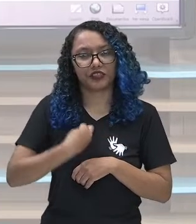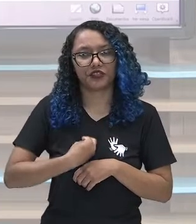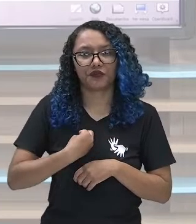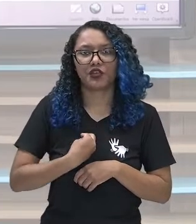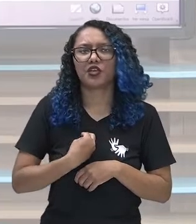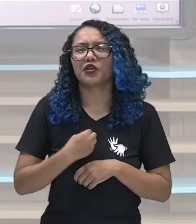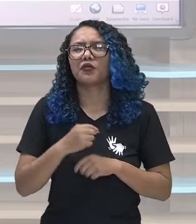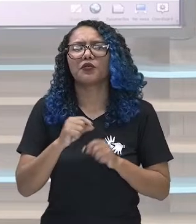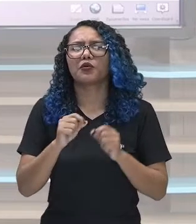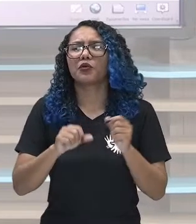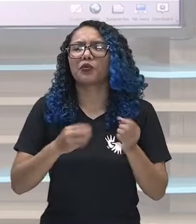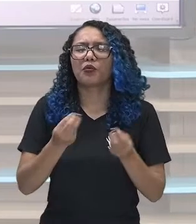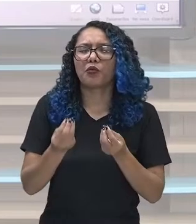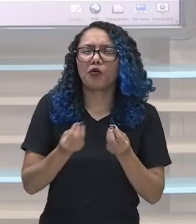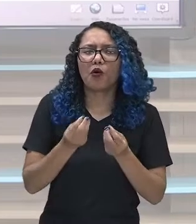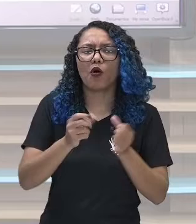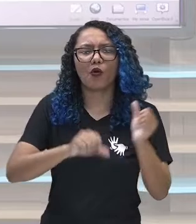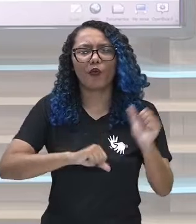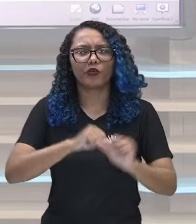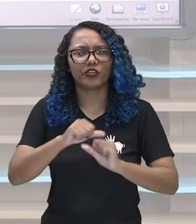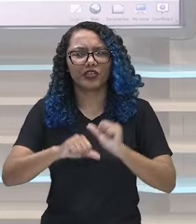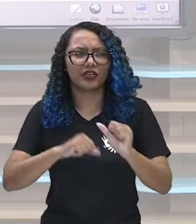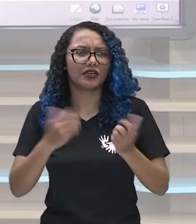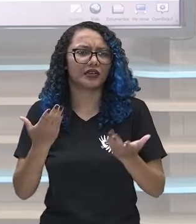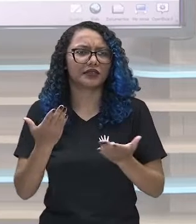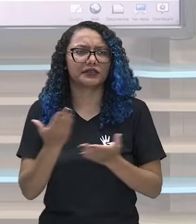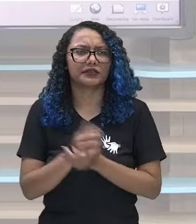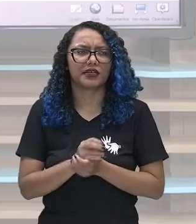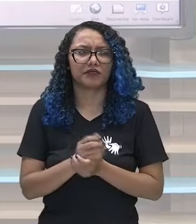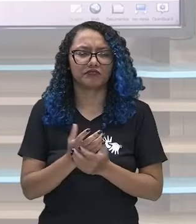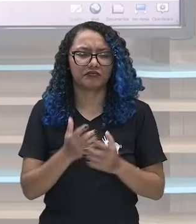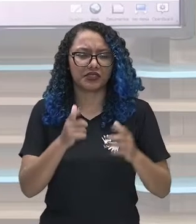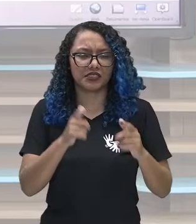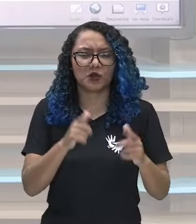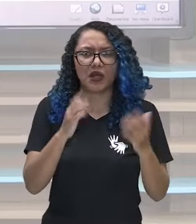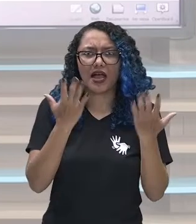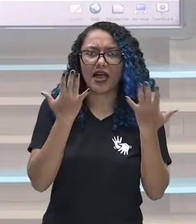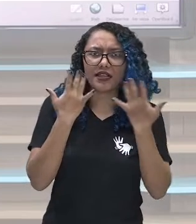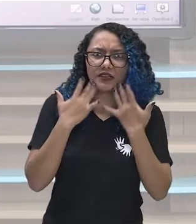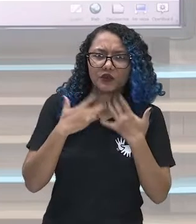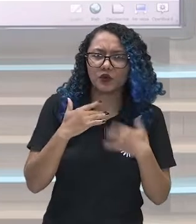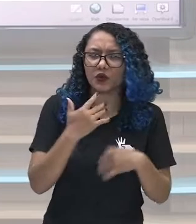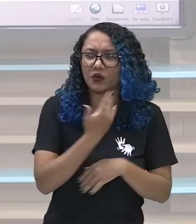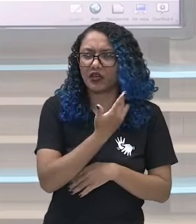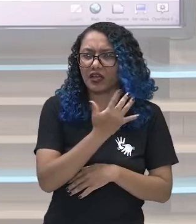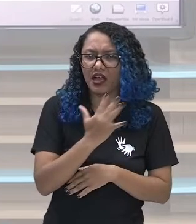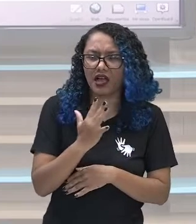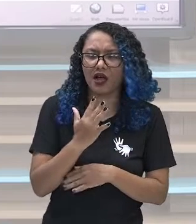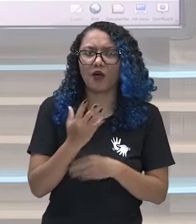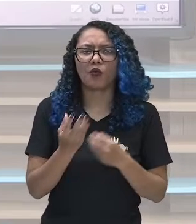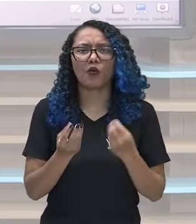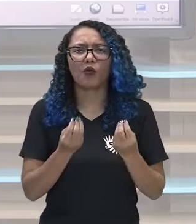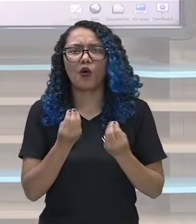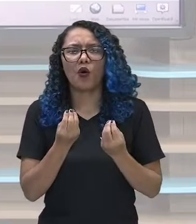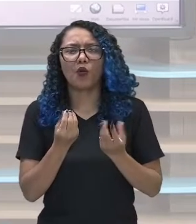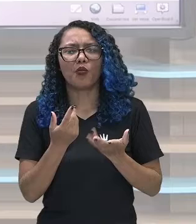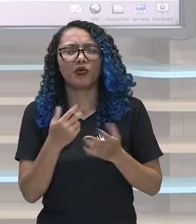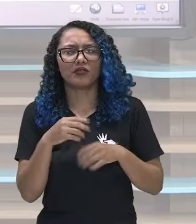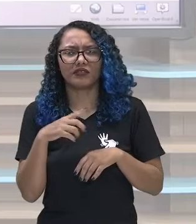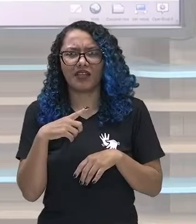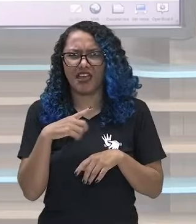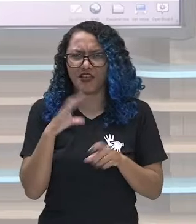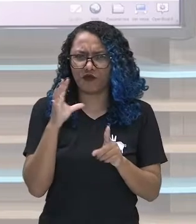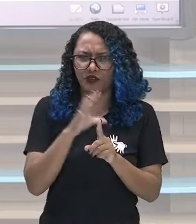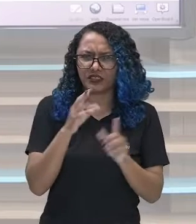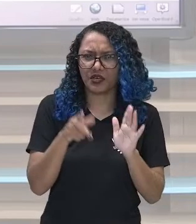naquela paisagem, naquele espaço ali natural, foi ali um processo da própria natureza,